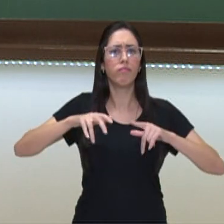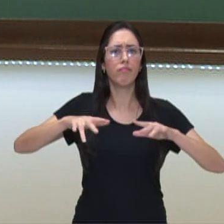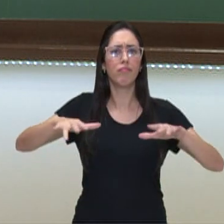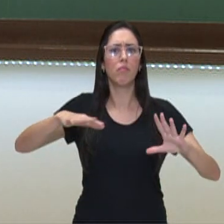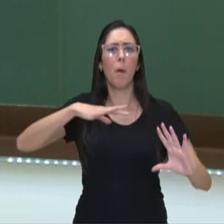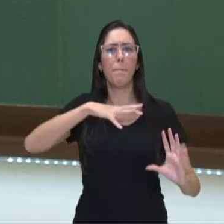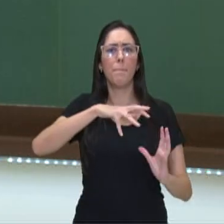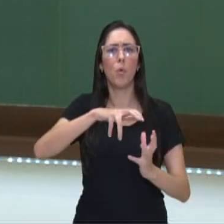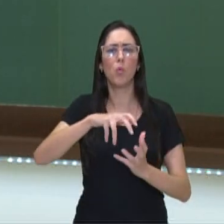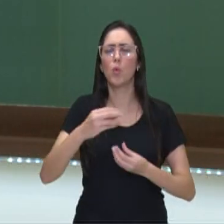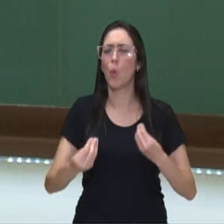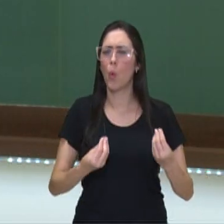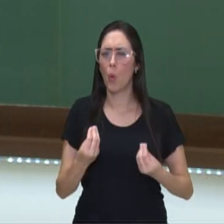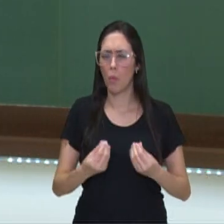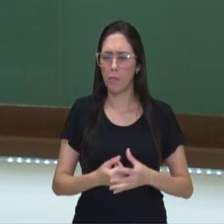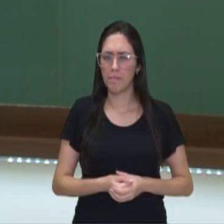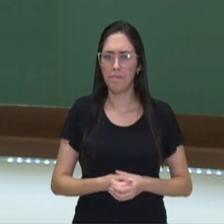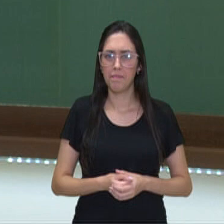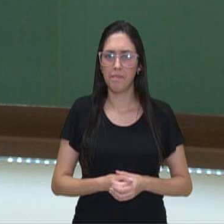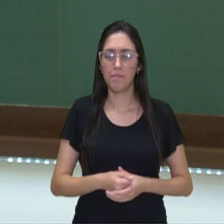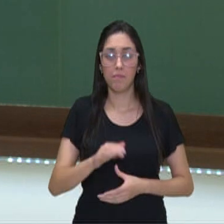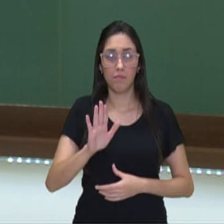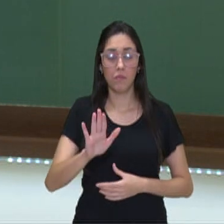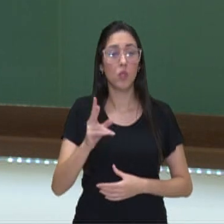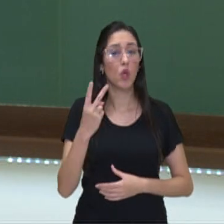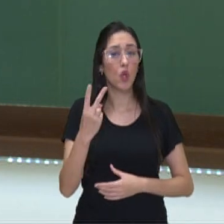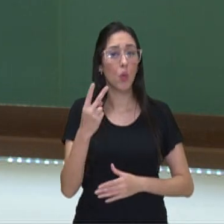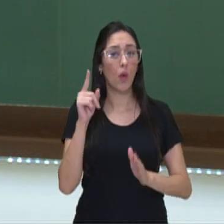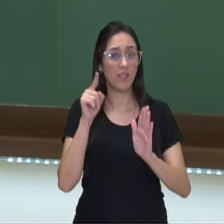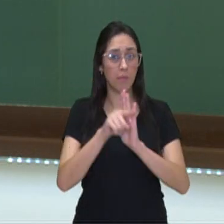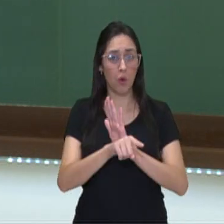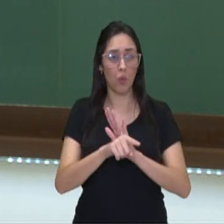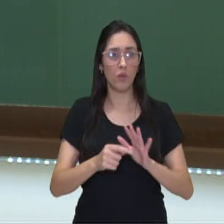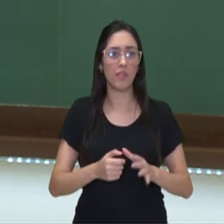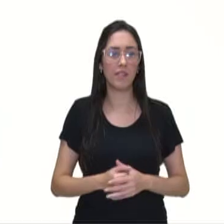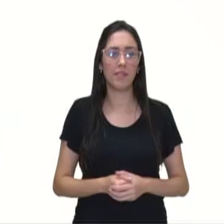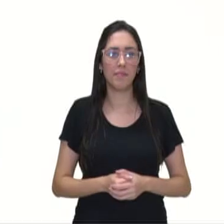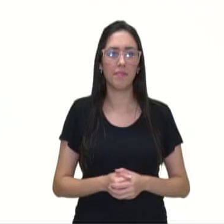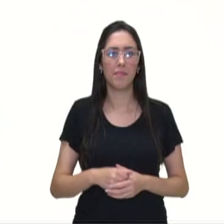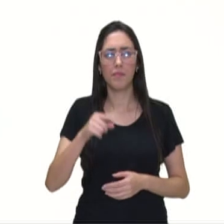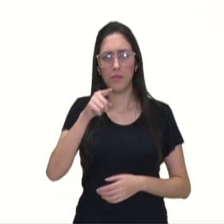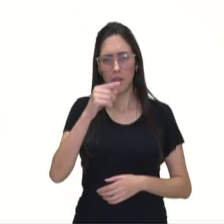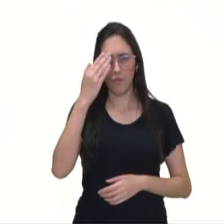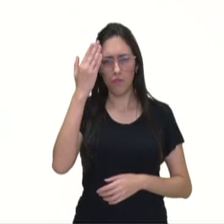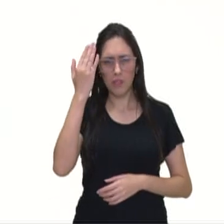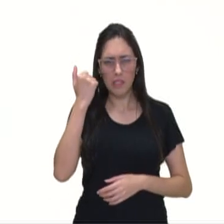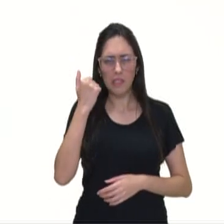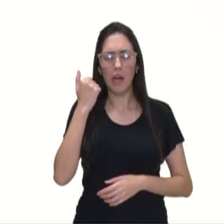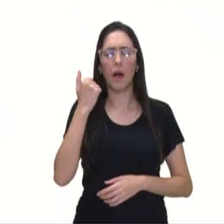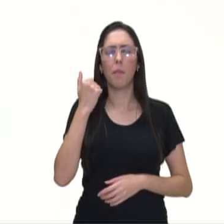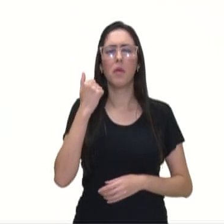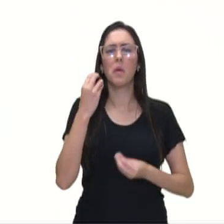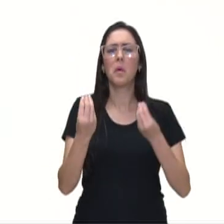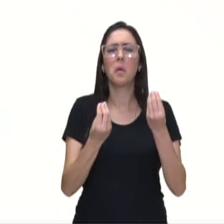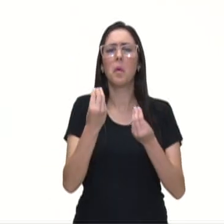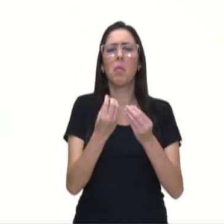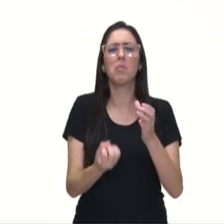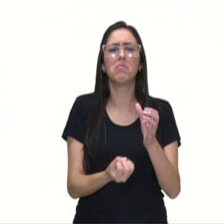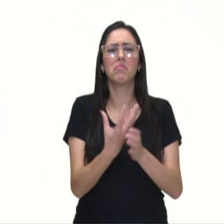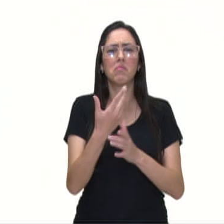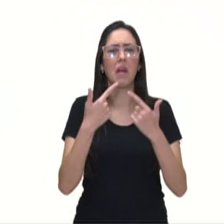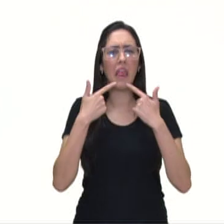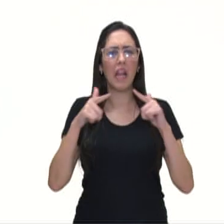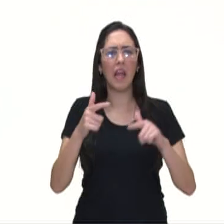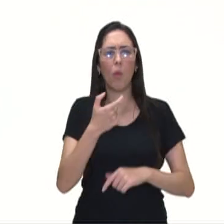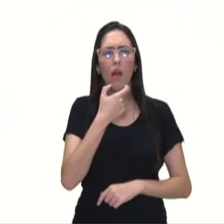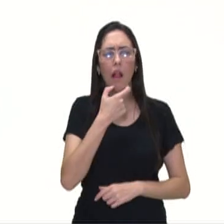mundo. Começando com duas perguntinhas aqui para vocês. Você sabe qual a origem da língua inglesa